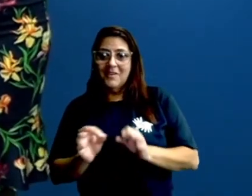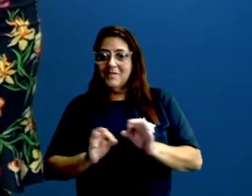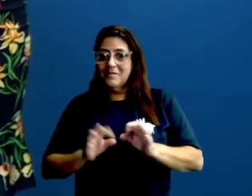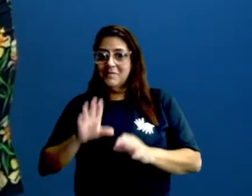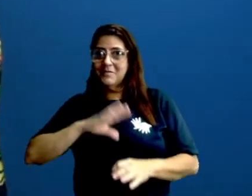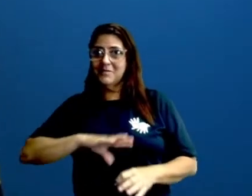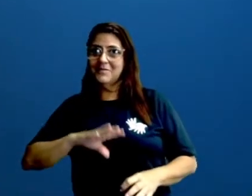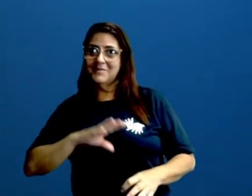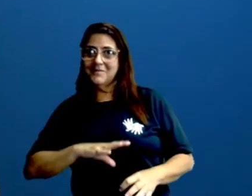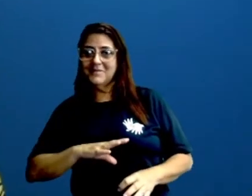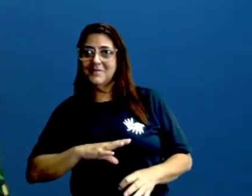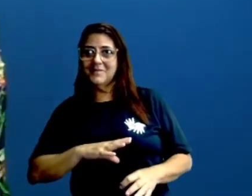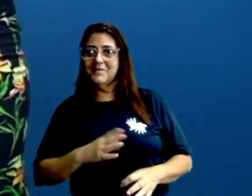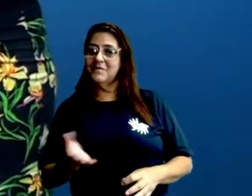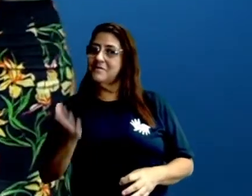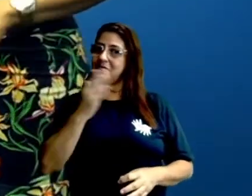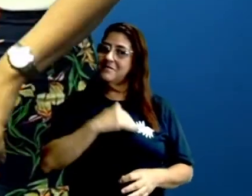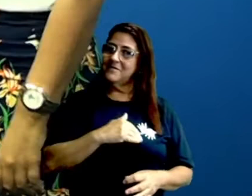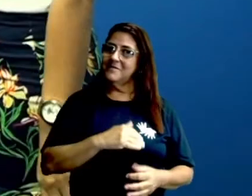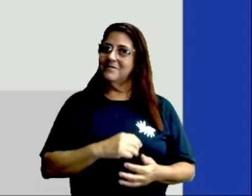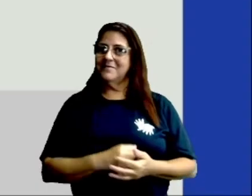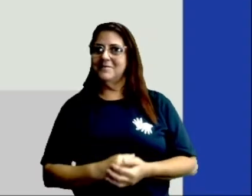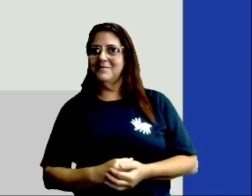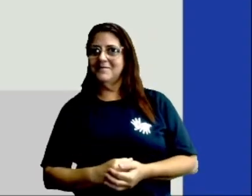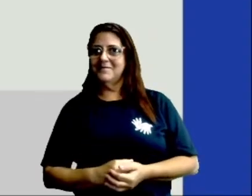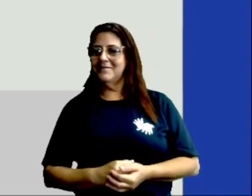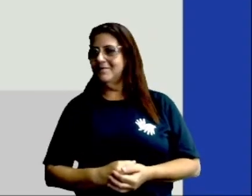língua portuguesa? Então vamos lá!